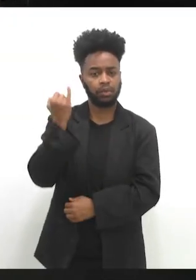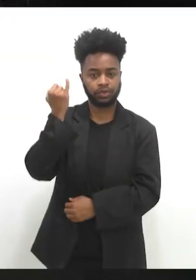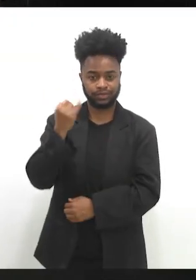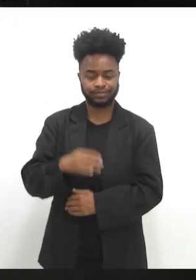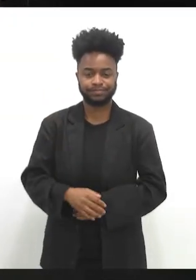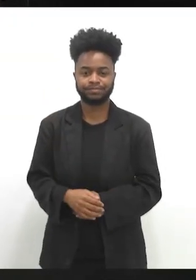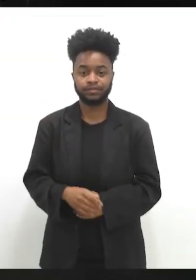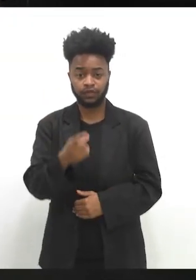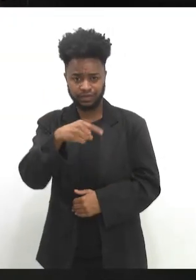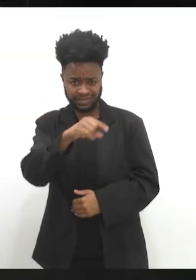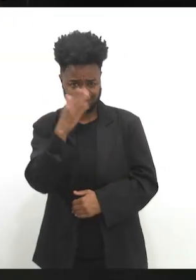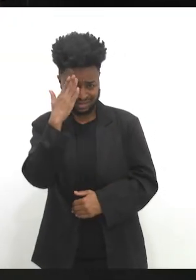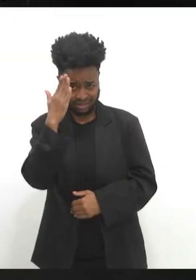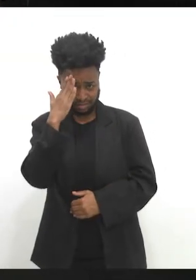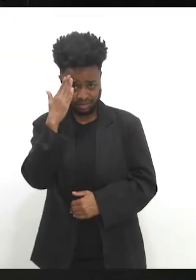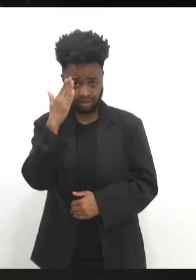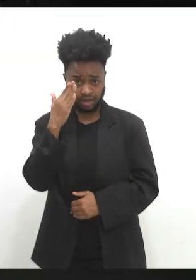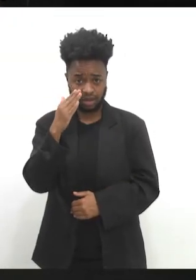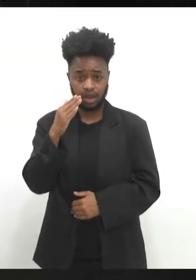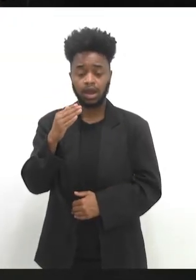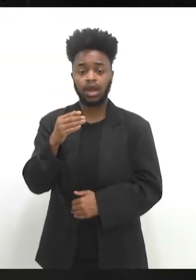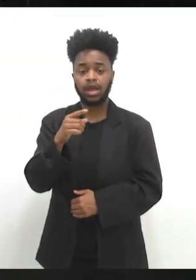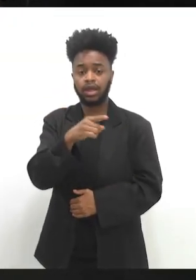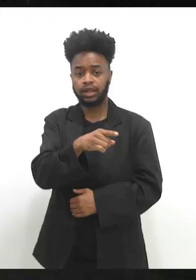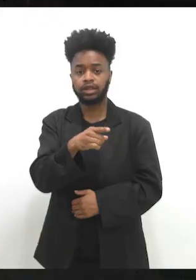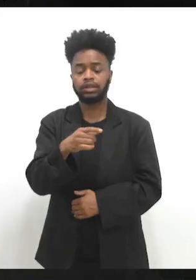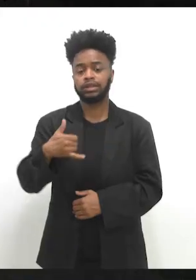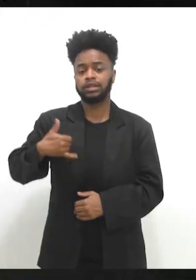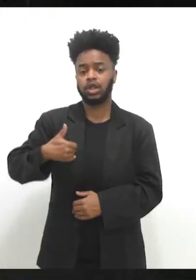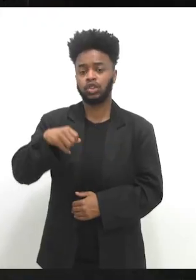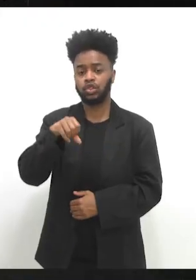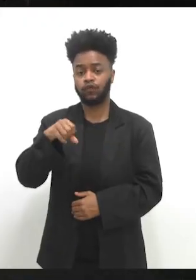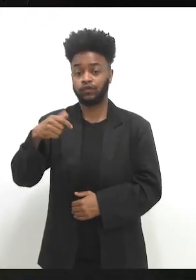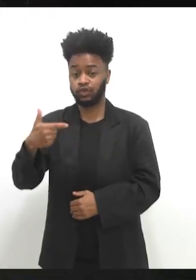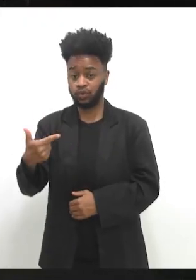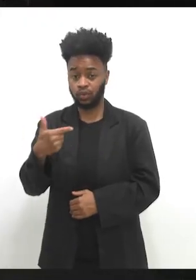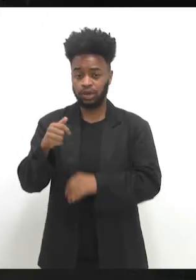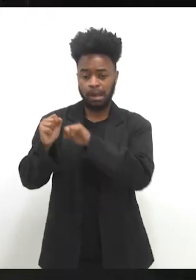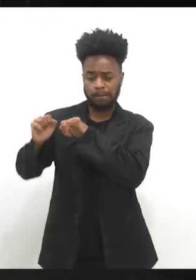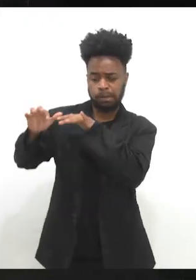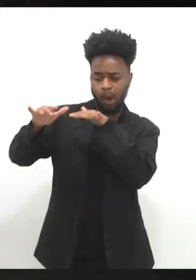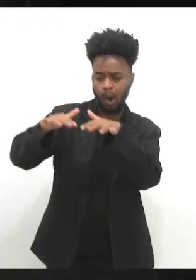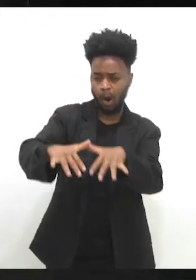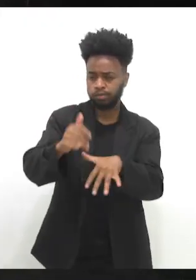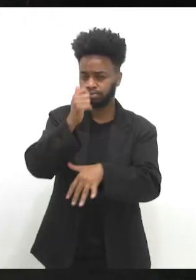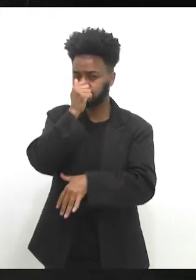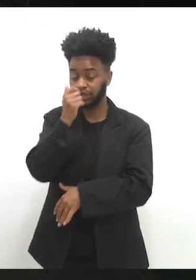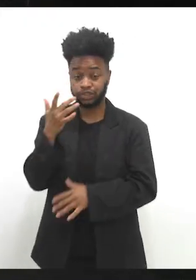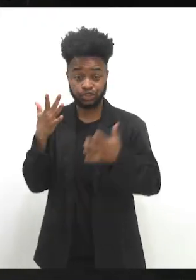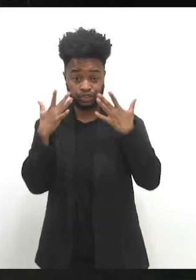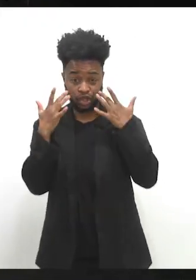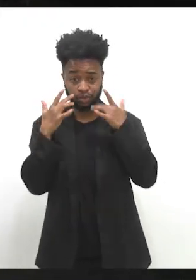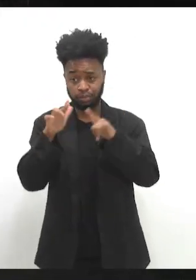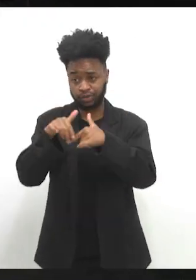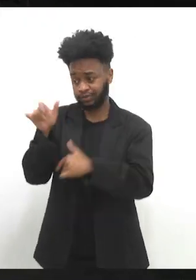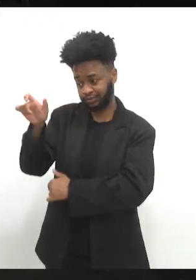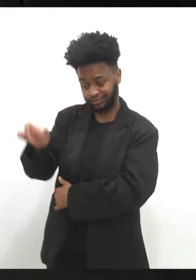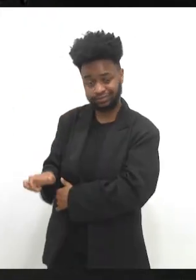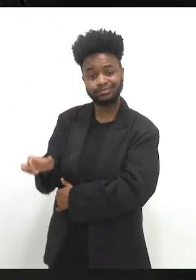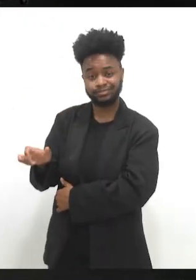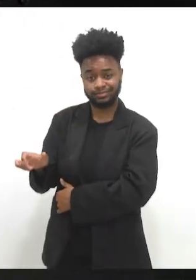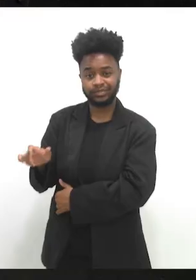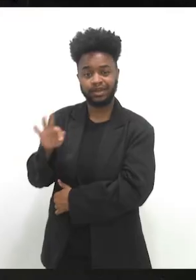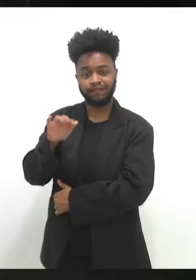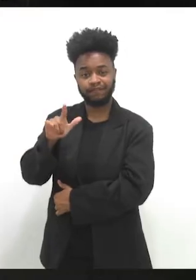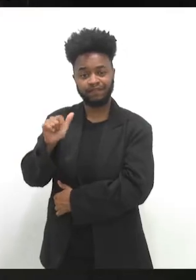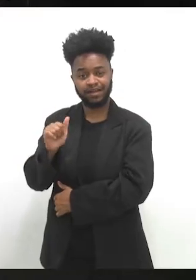super bacanas. Vocês sabiam que o Otton Bastos, aos 92 anos, vem lotando teatros por conta desse mestre, desse